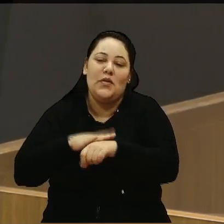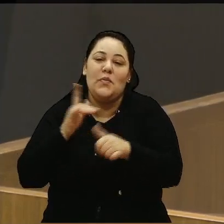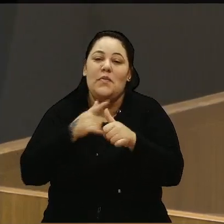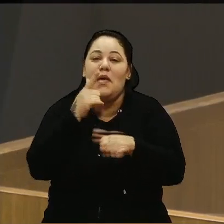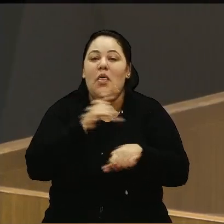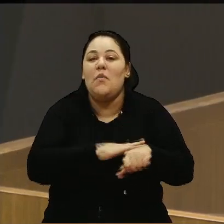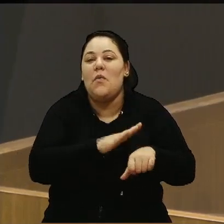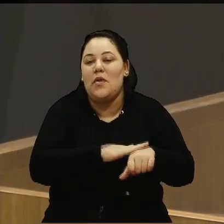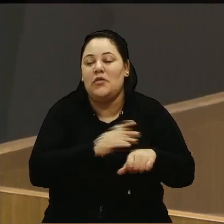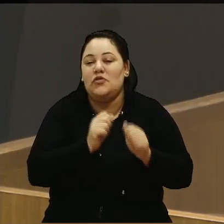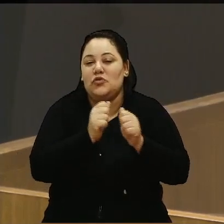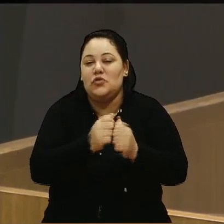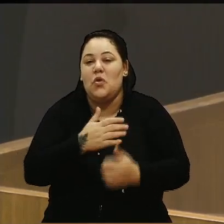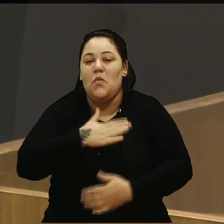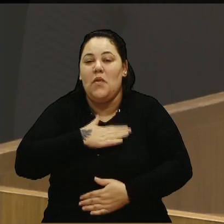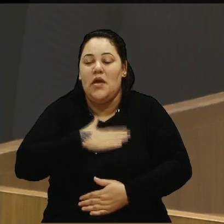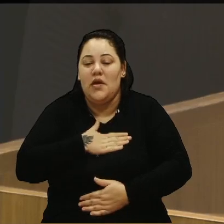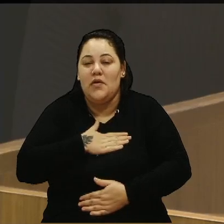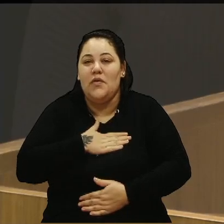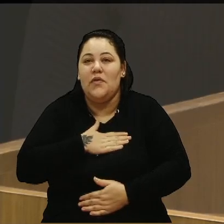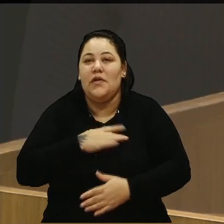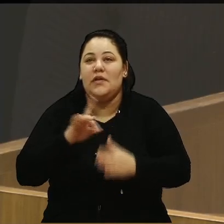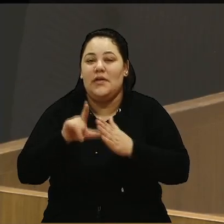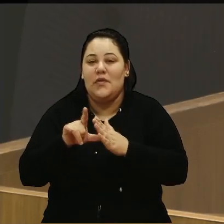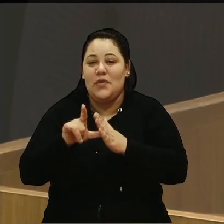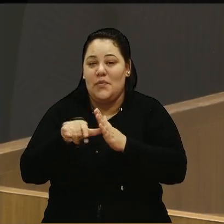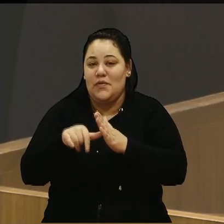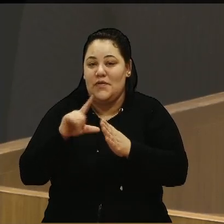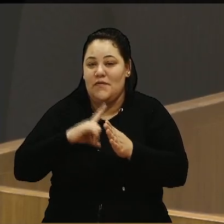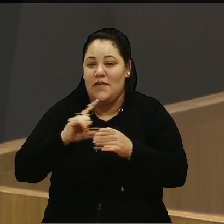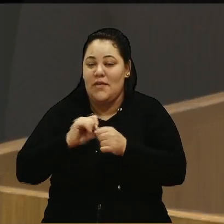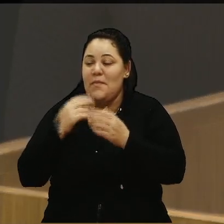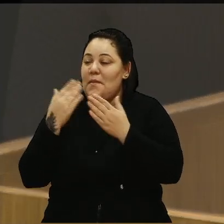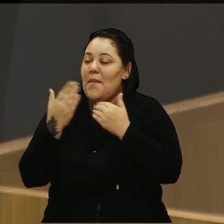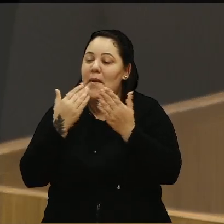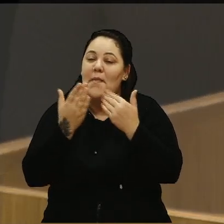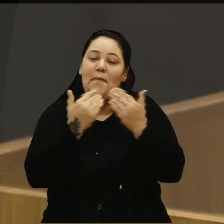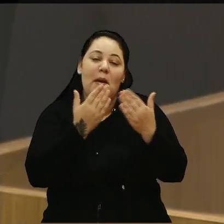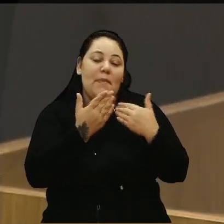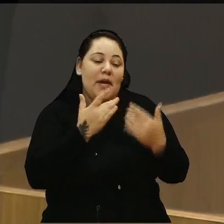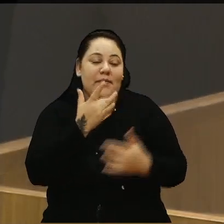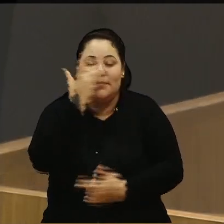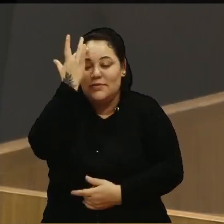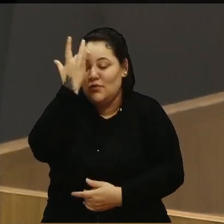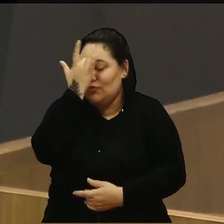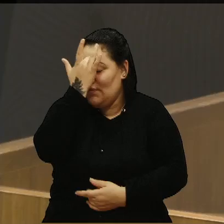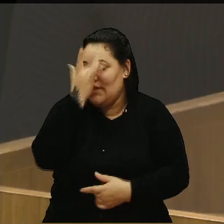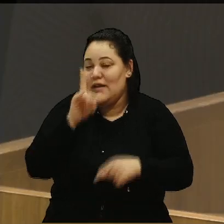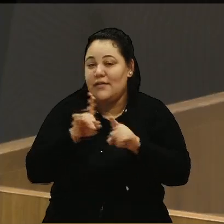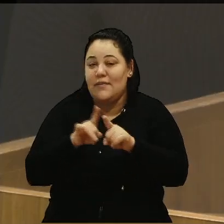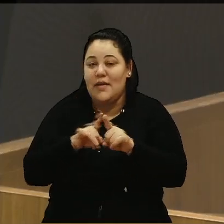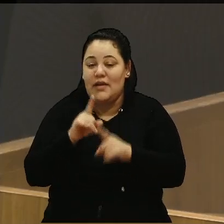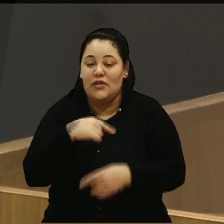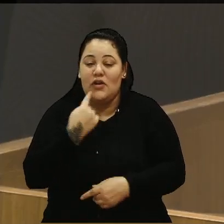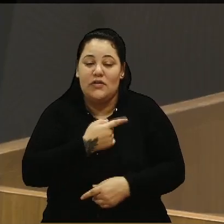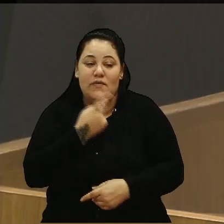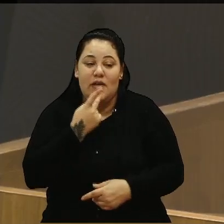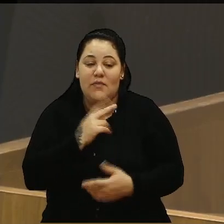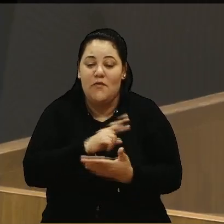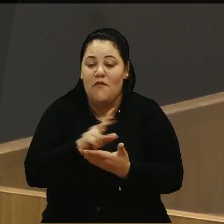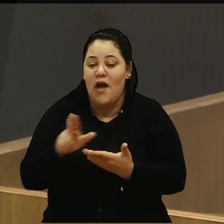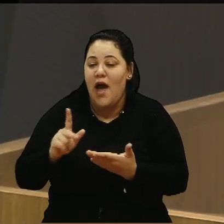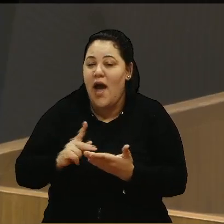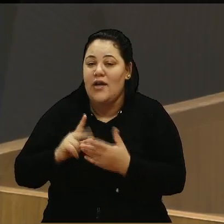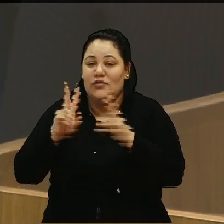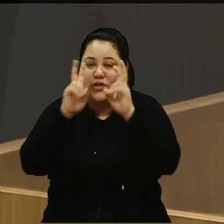momento comigo, onde é realizada uma roda de conversa sobre saúde mental, e a gente, então, aborda diferentes assuntos para